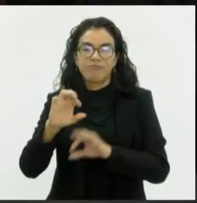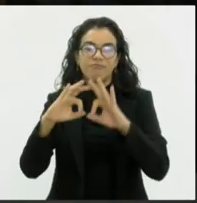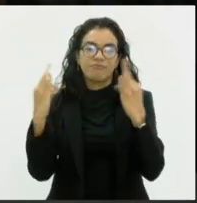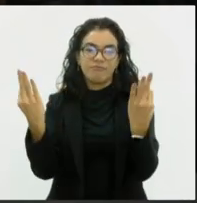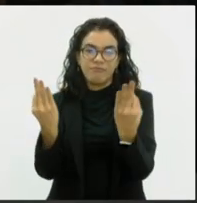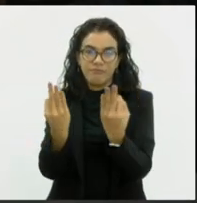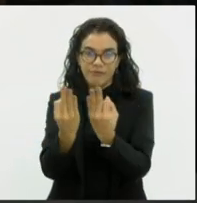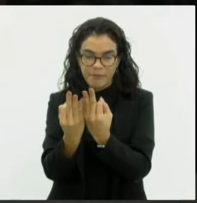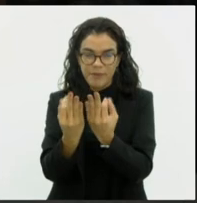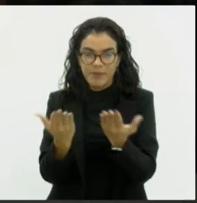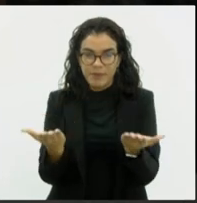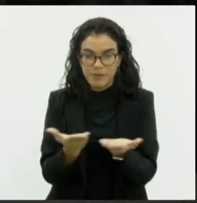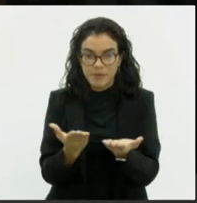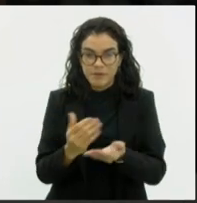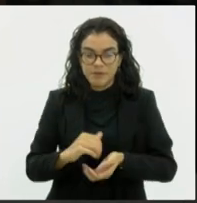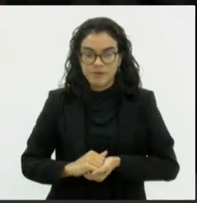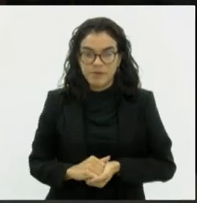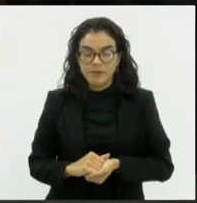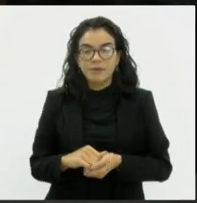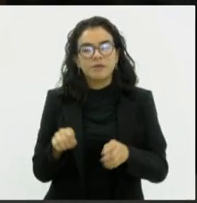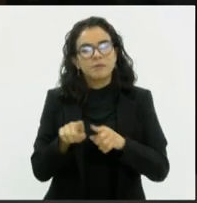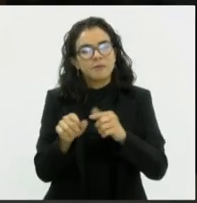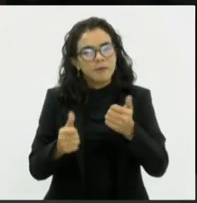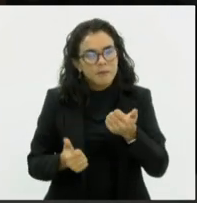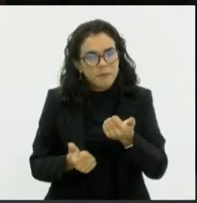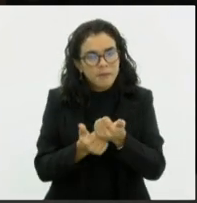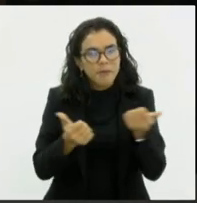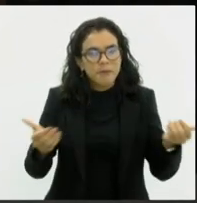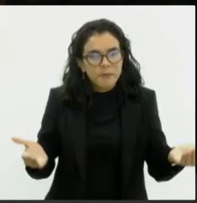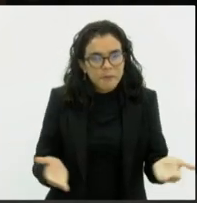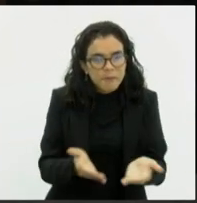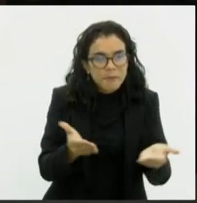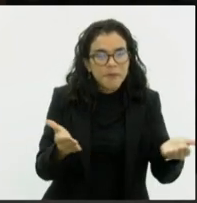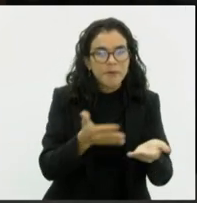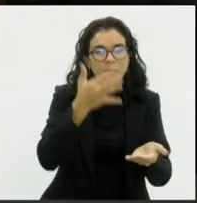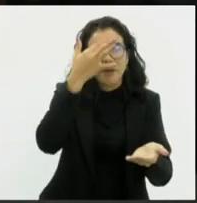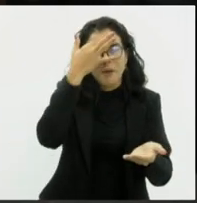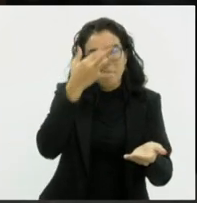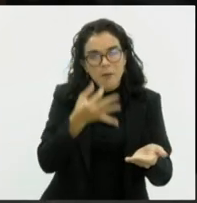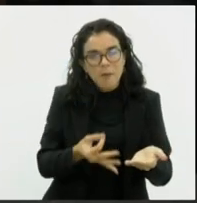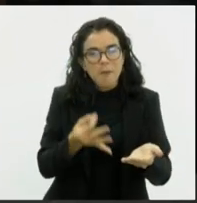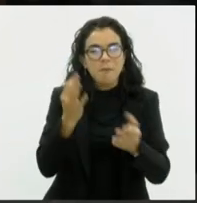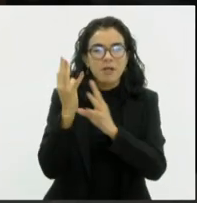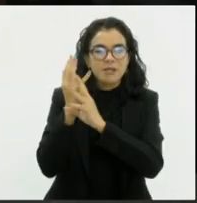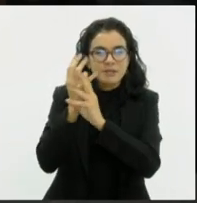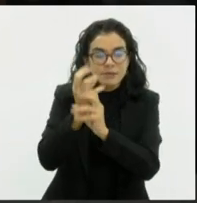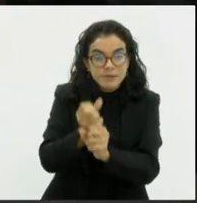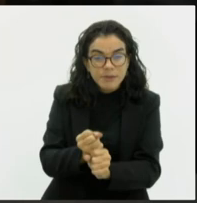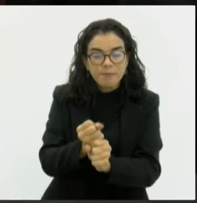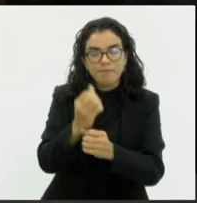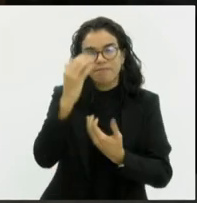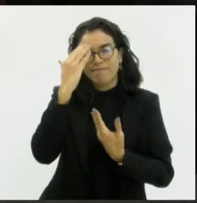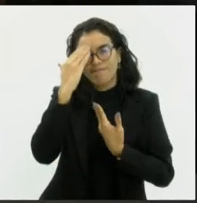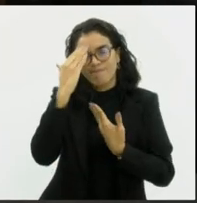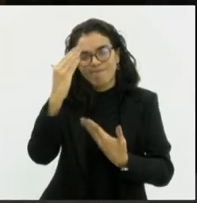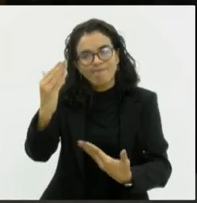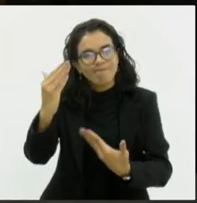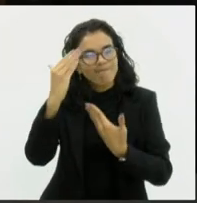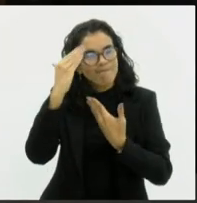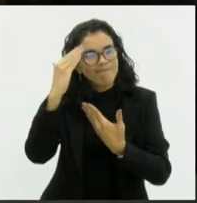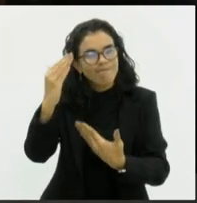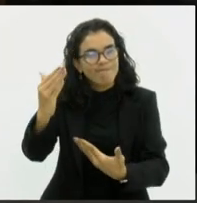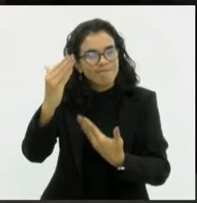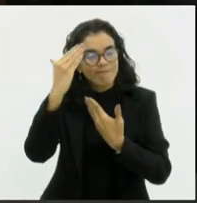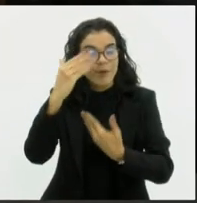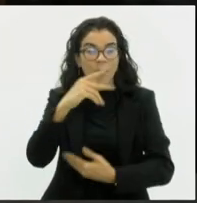da minha família hoje, pelo apoio, incentivo e compreensão de sempre. Agradeço imensamente ao